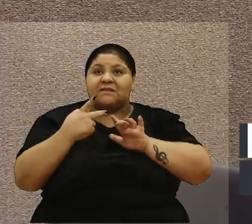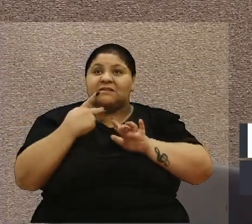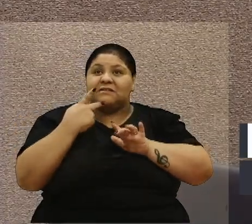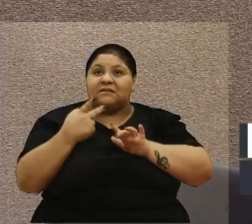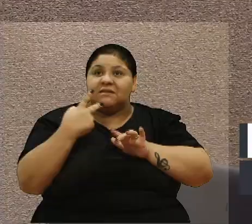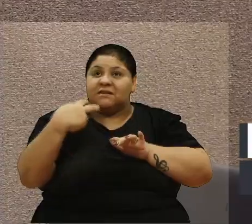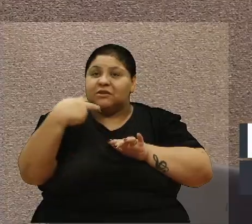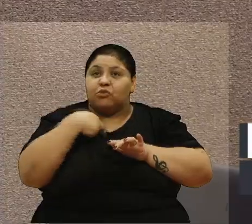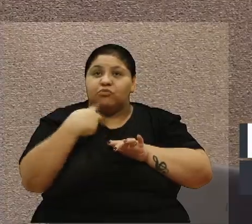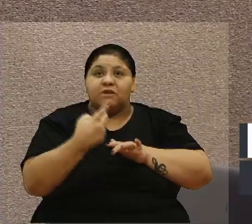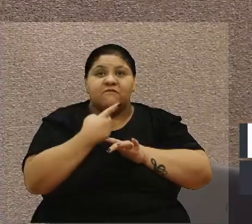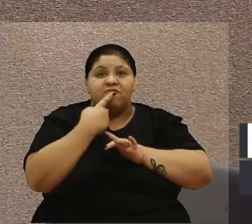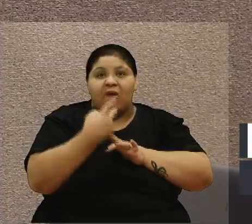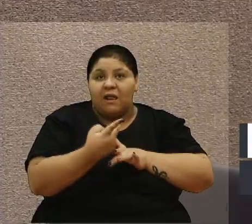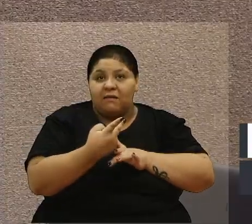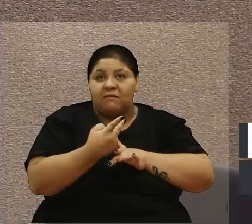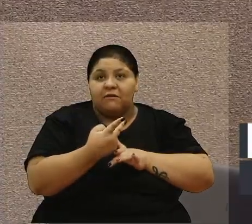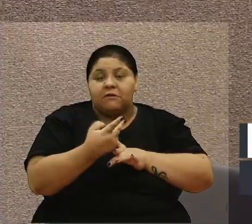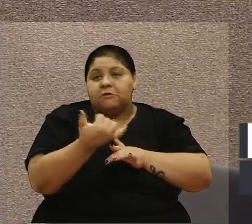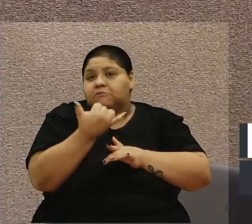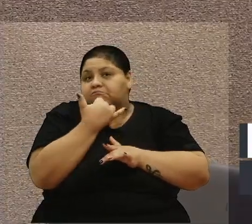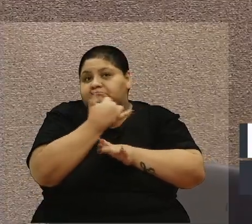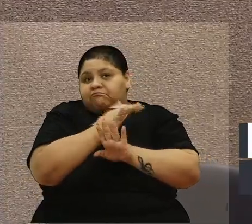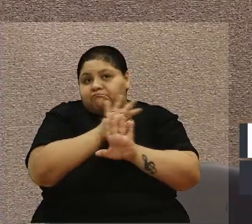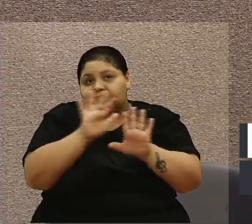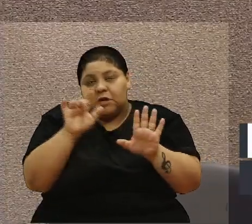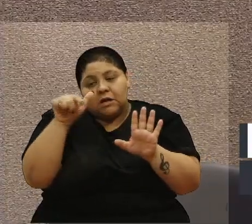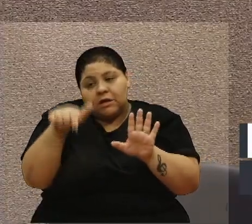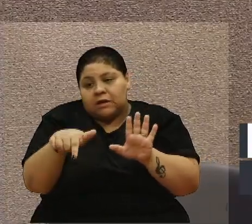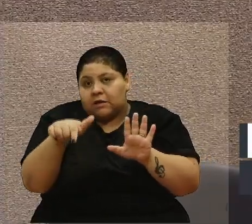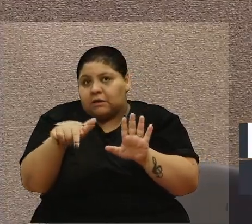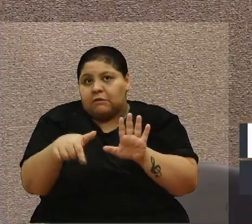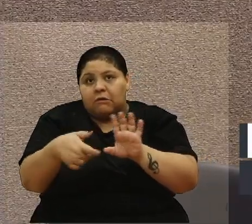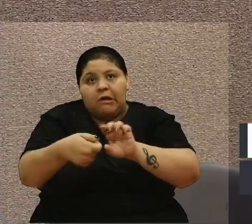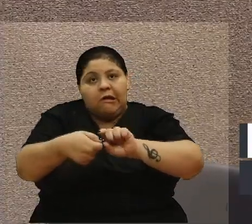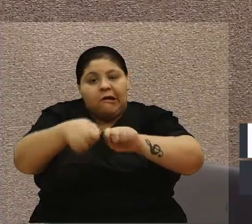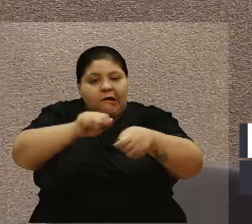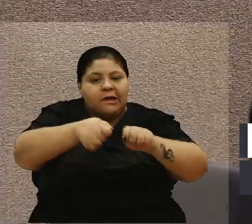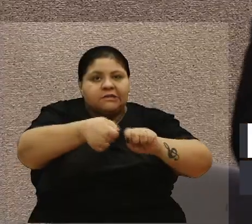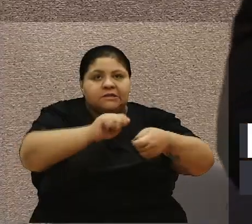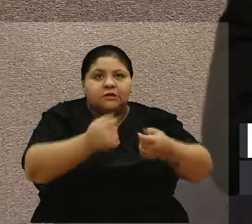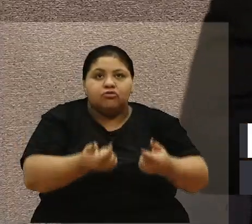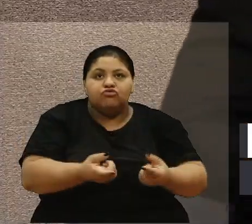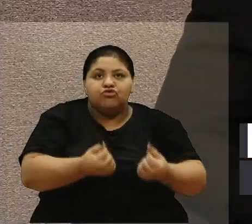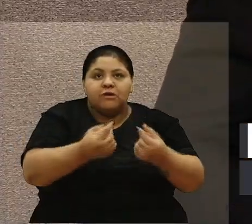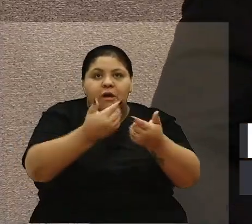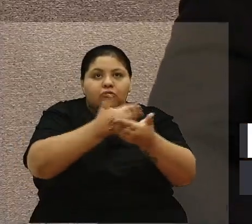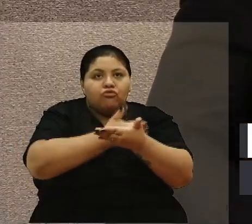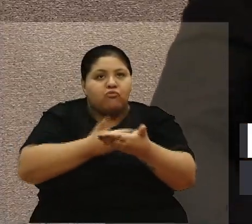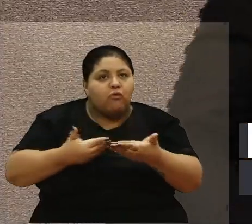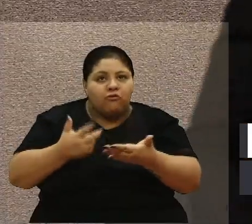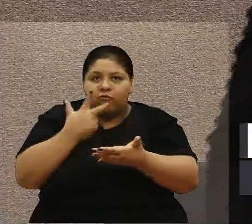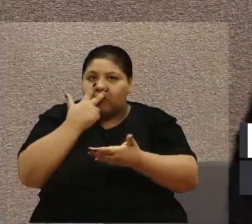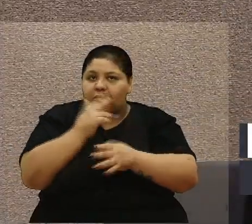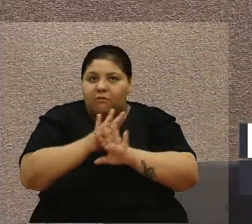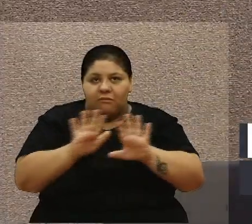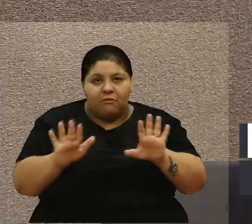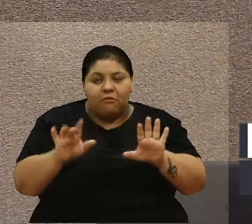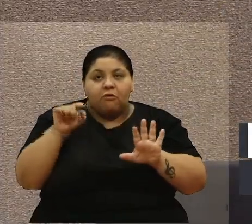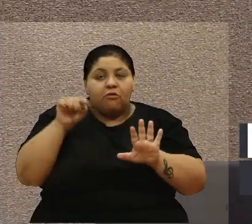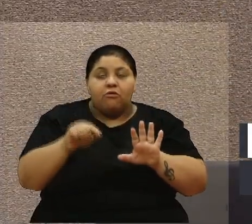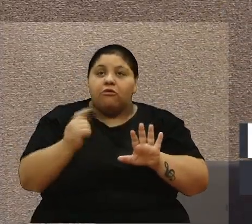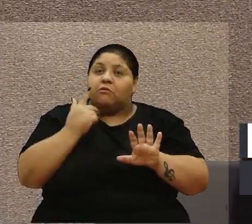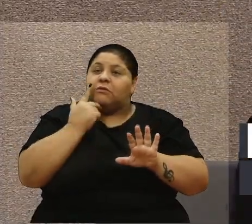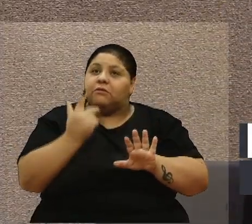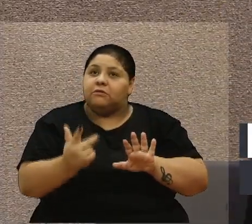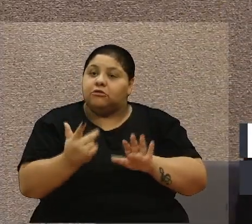gente não puder falar, me desculpem, nós estamos aqui realmente rasgando o dinheiro do povo. E nós estaremos aqui para falar